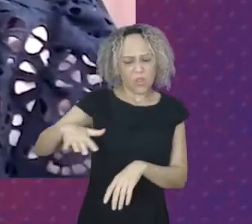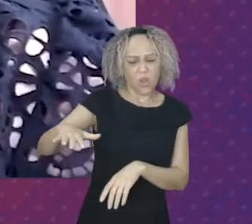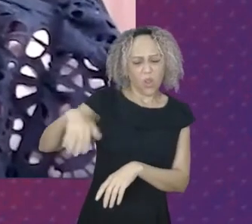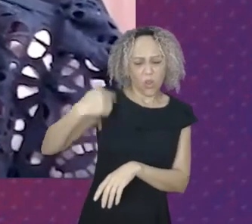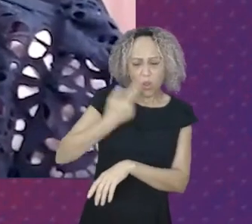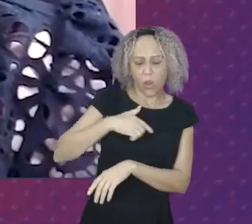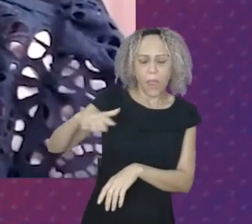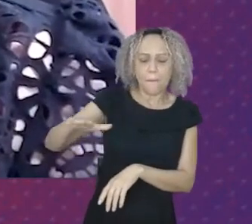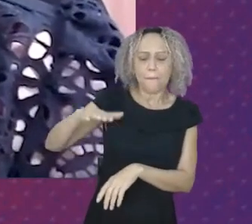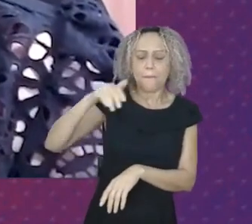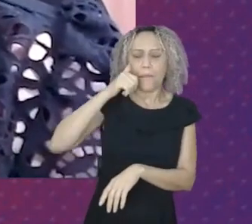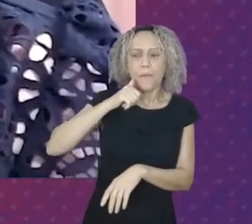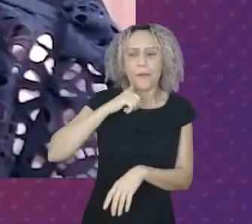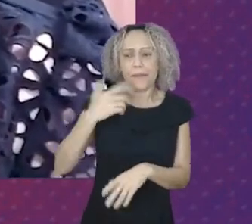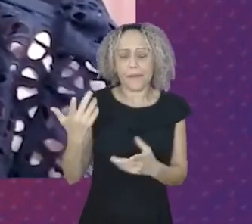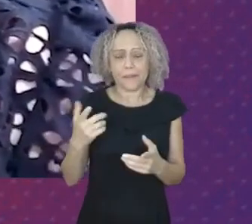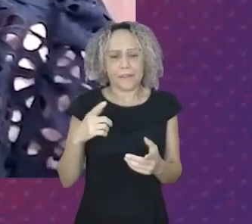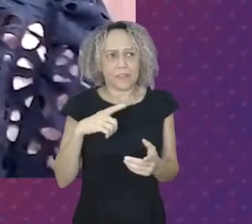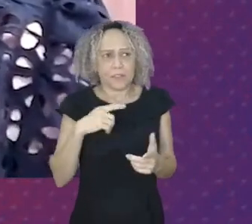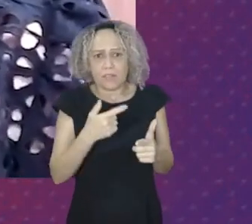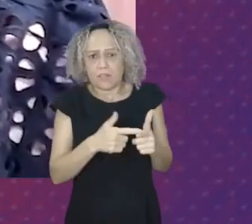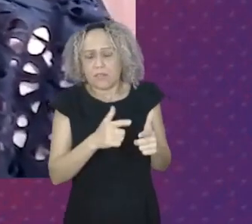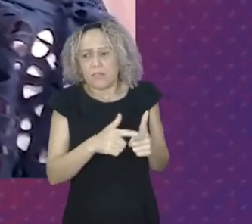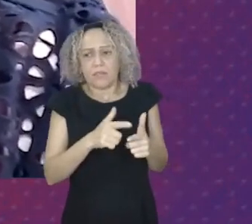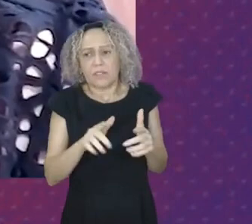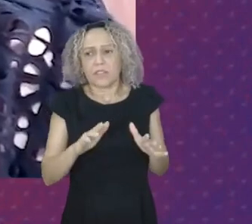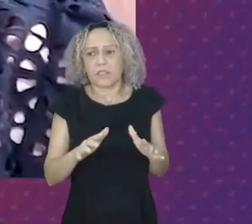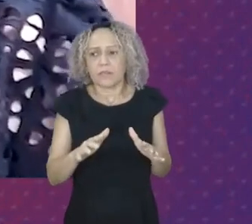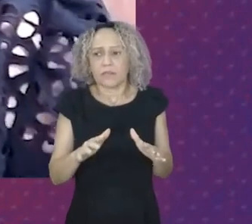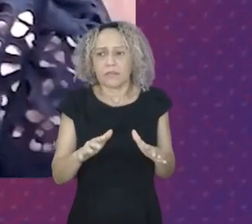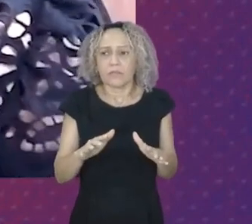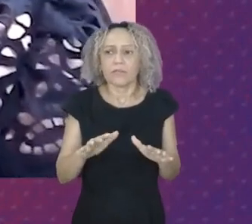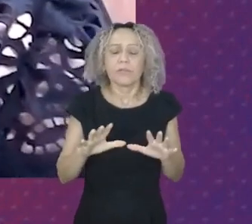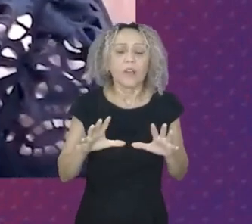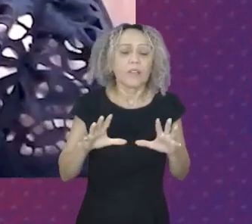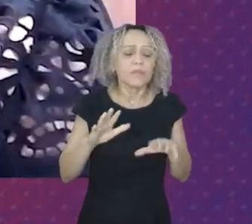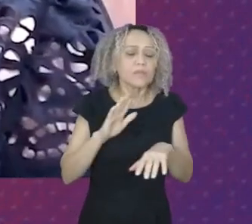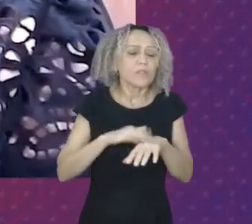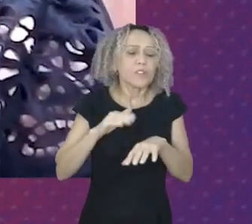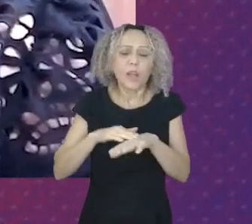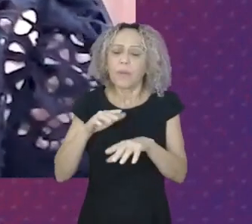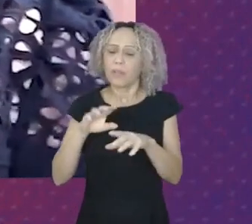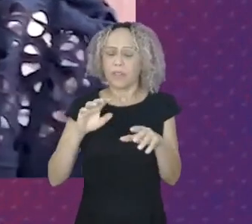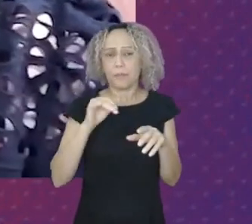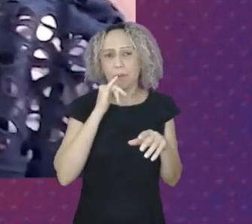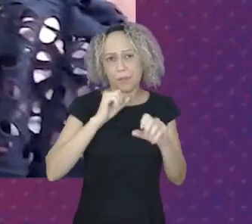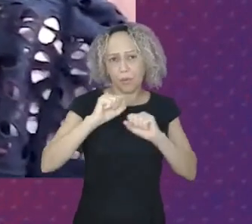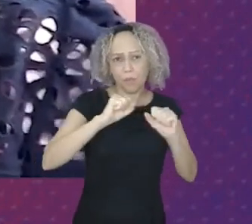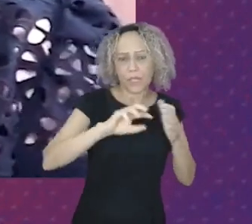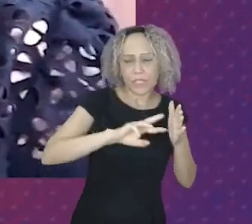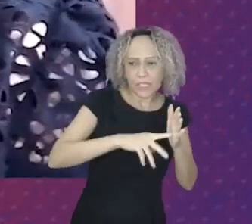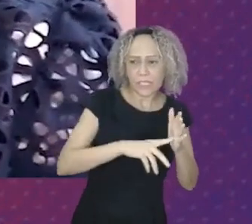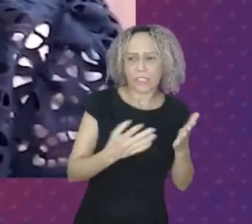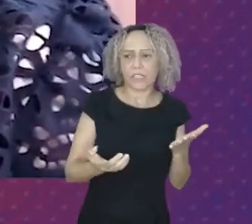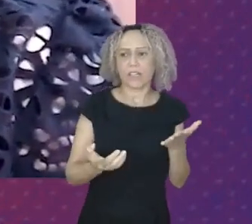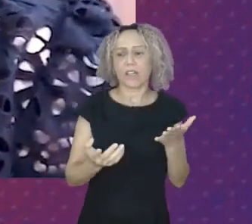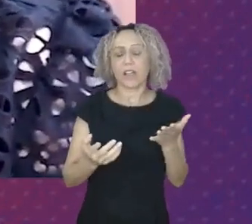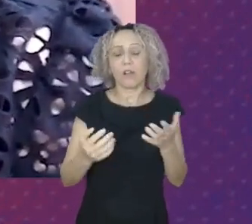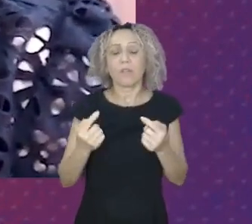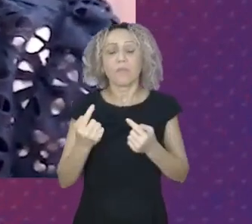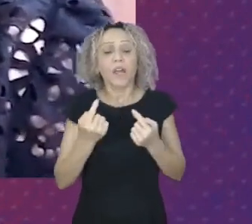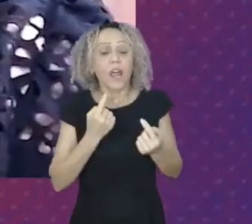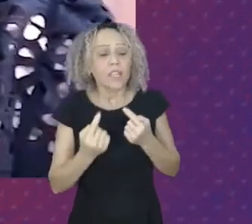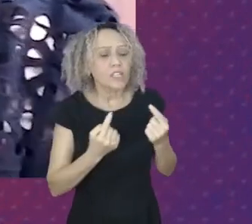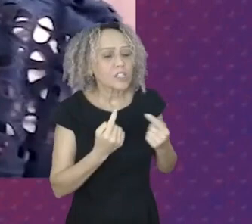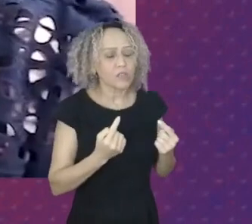para conseguirmos dar conta dessa tarefa. É chamarmos mesmo o movimento sindical, é fazer essa discussão também